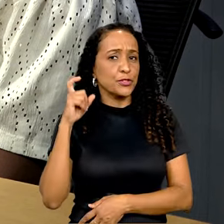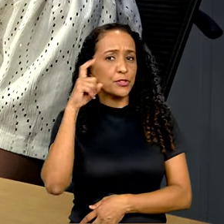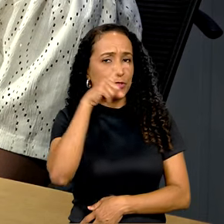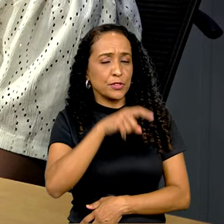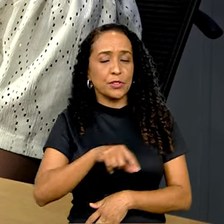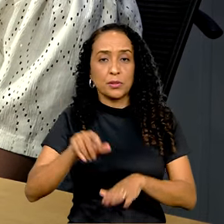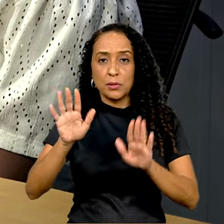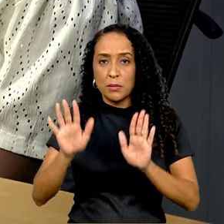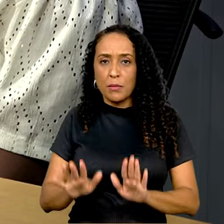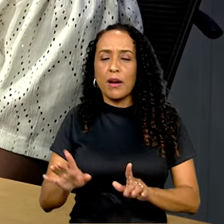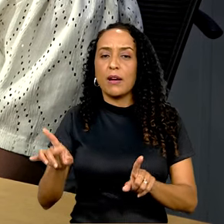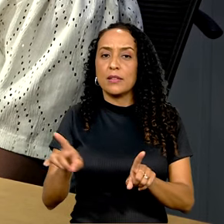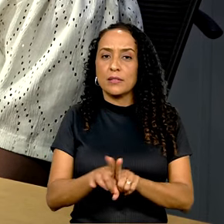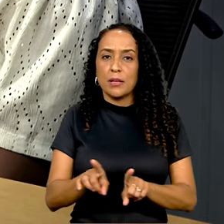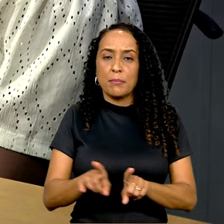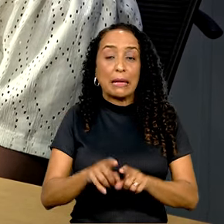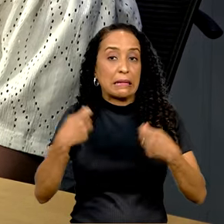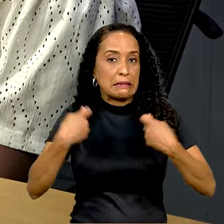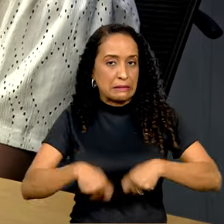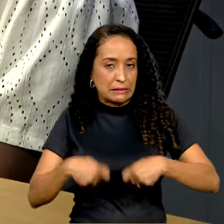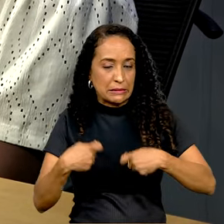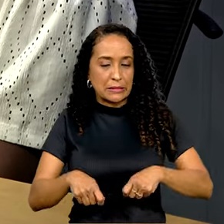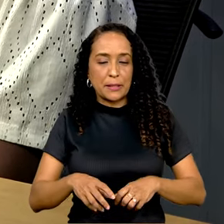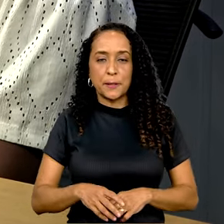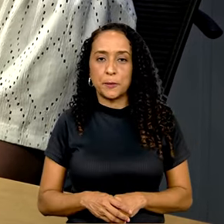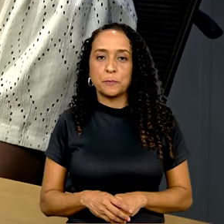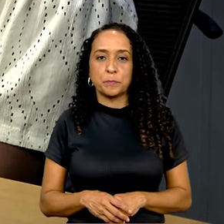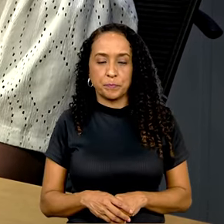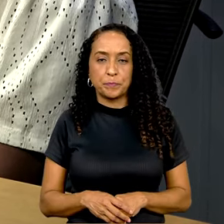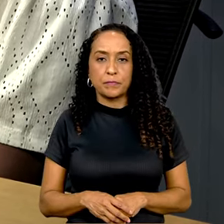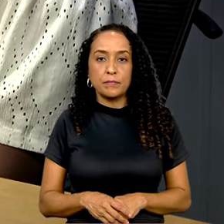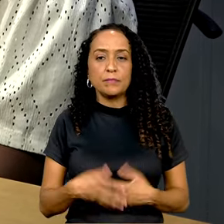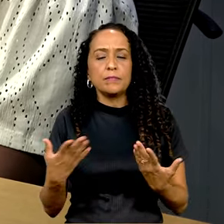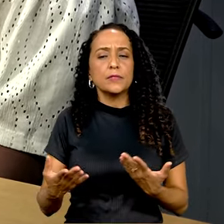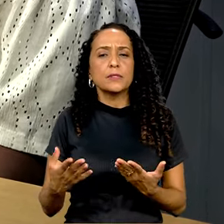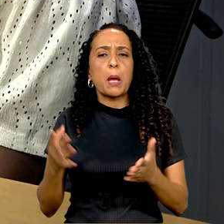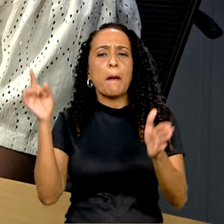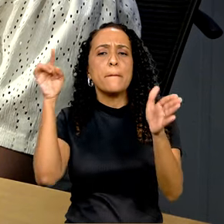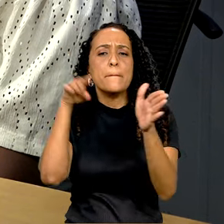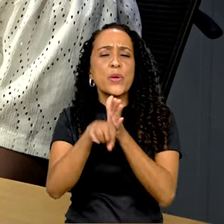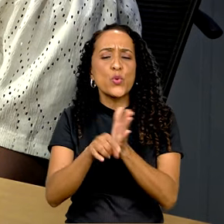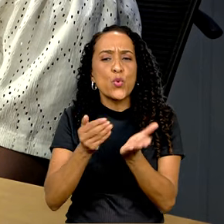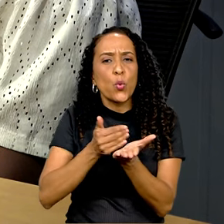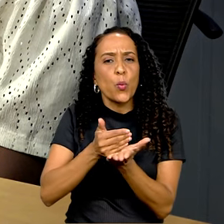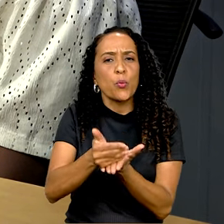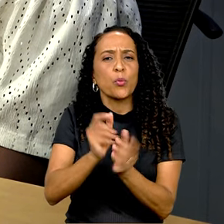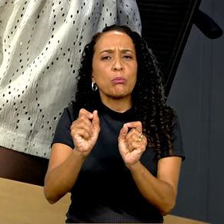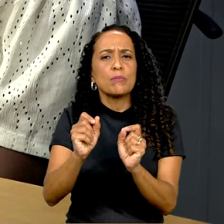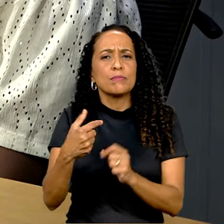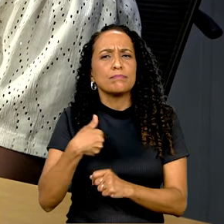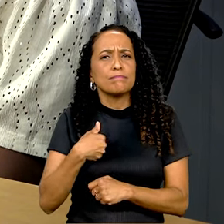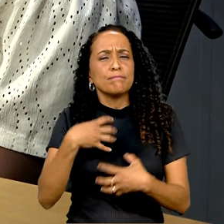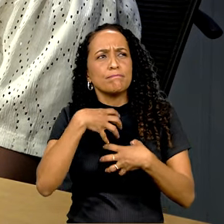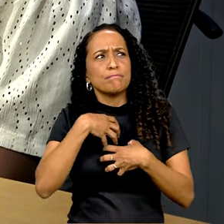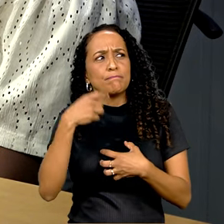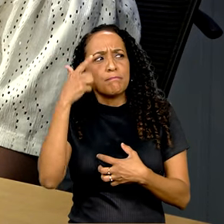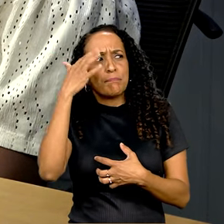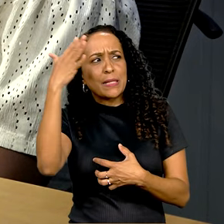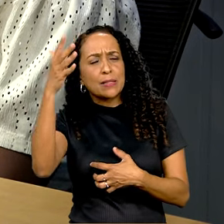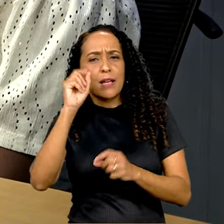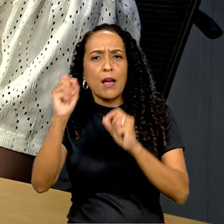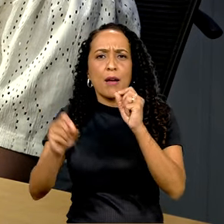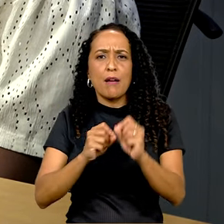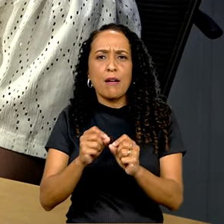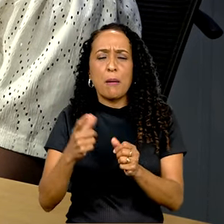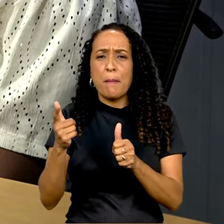difícil mas ao mesmo tempo necessária né E essa pergunta Inicial ela me faz pensar